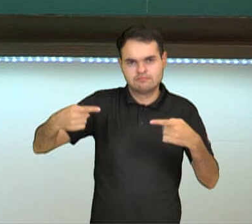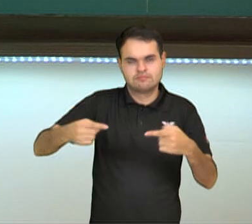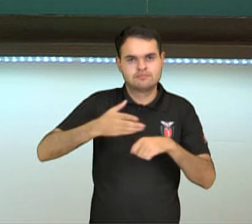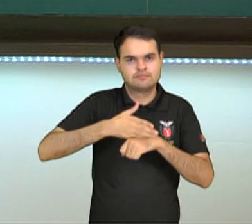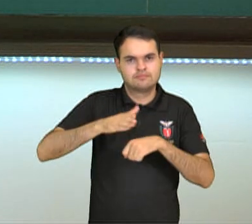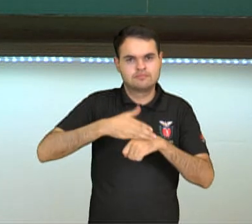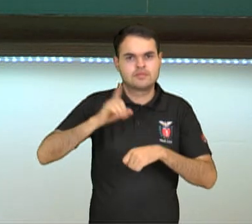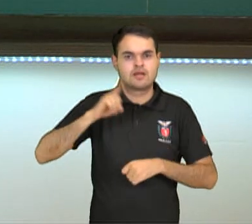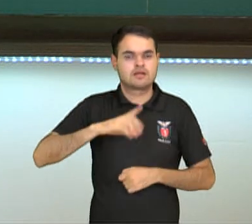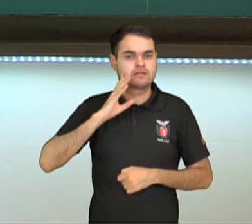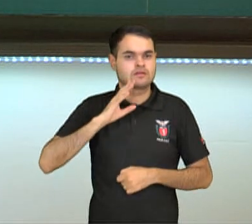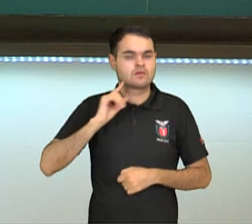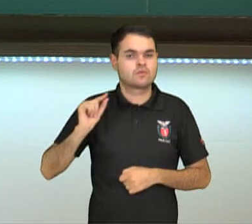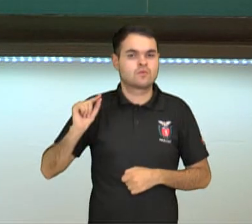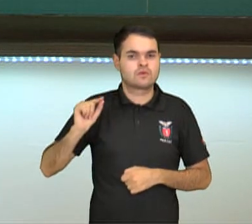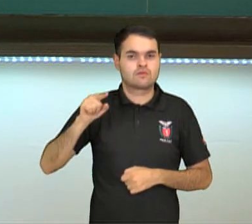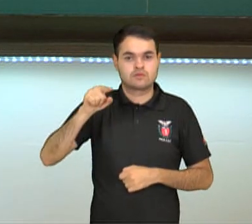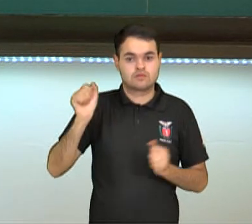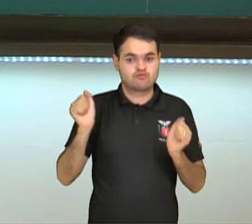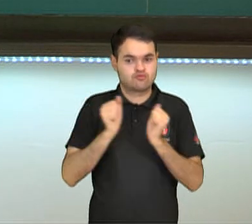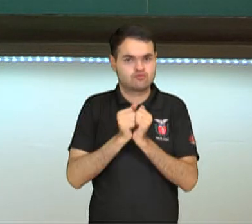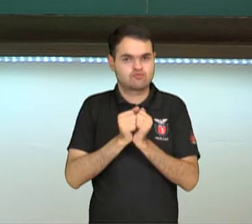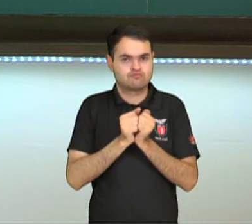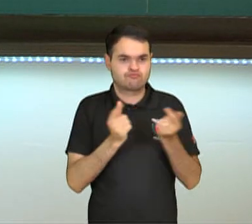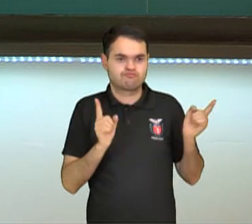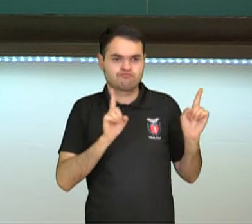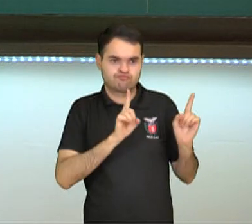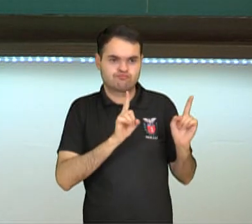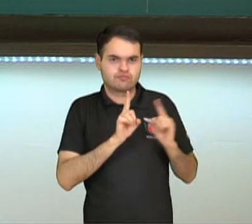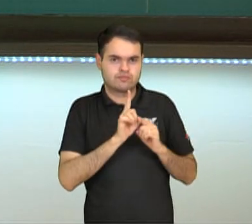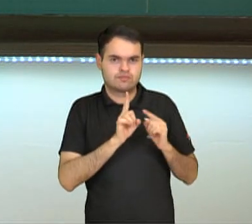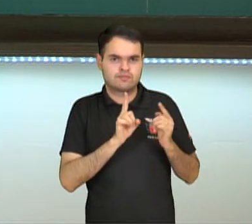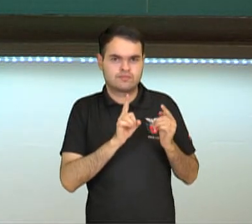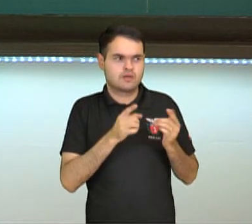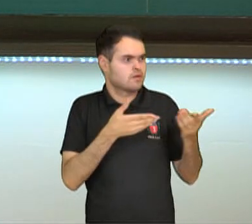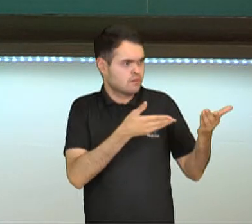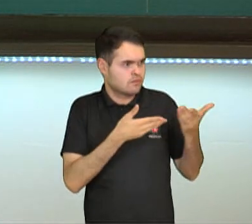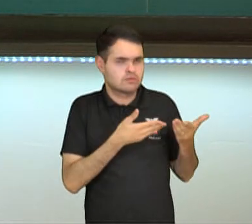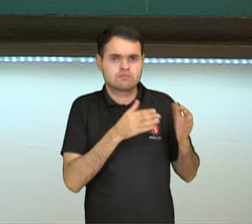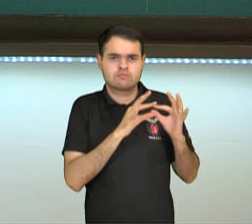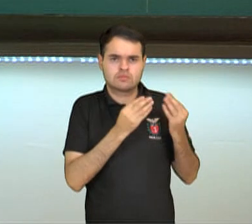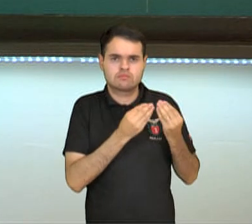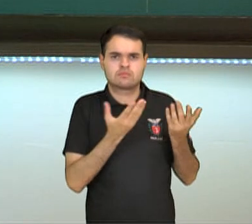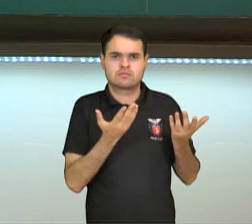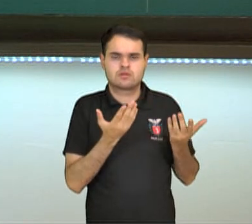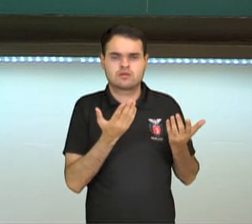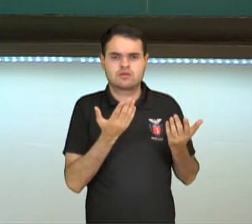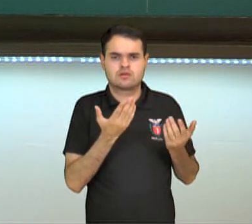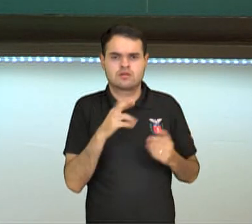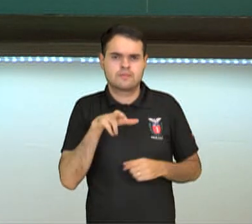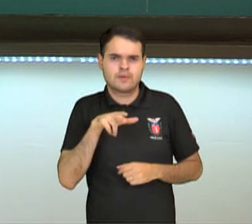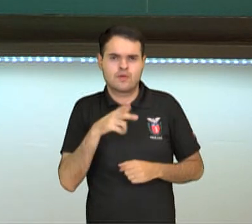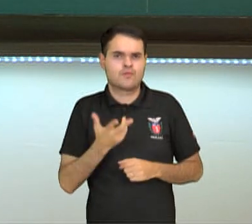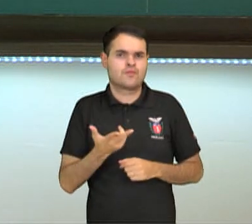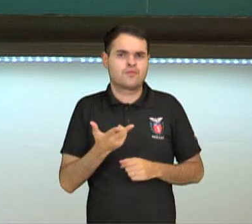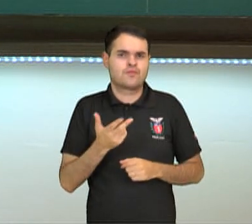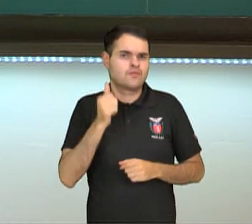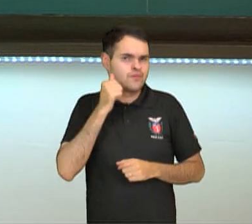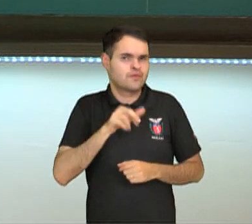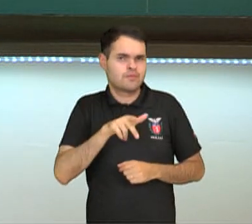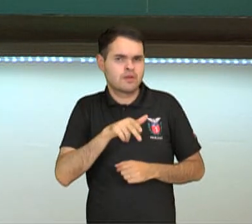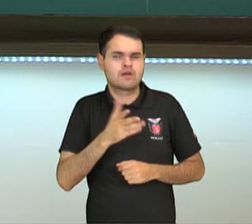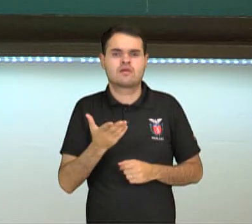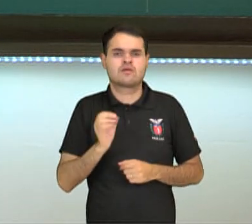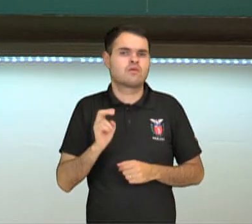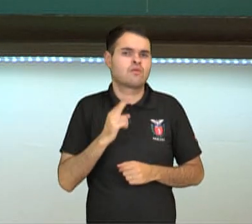bem legal que você tenha alguém junto com você, tá? Então convida alguém aí da sua casa, talvez um irmão, uma irmã,